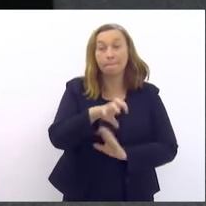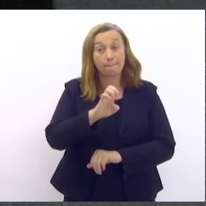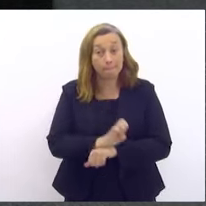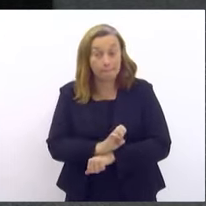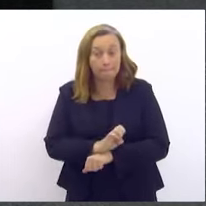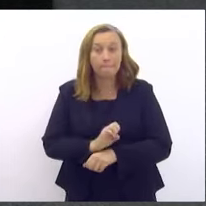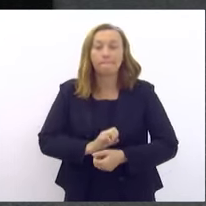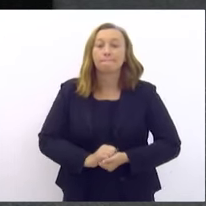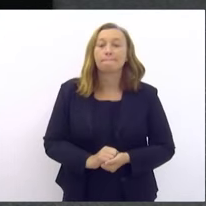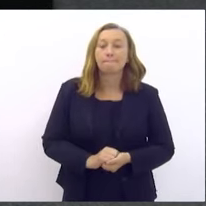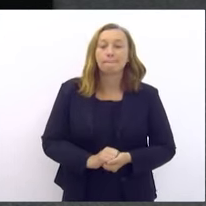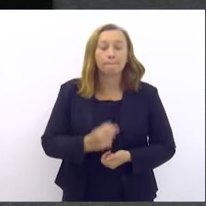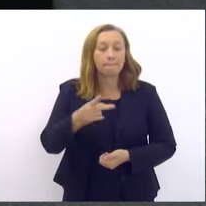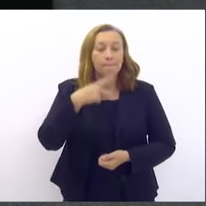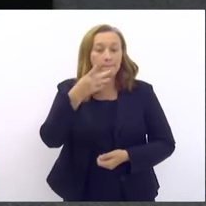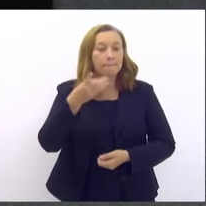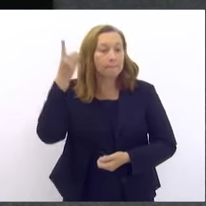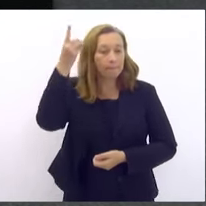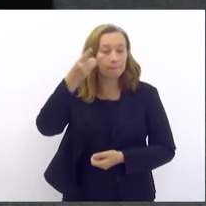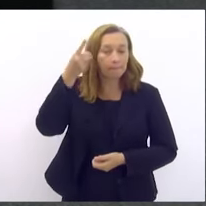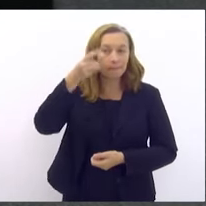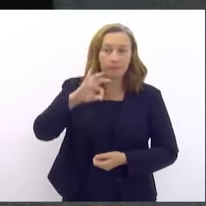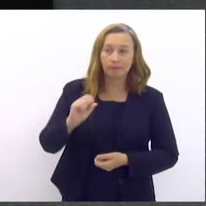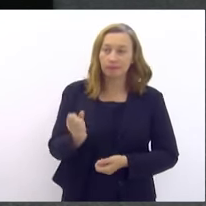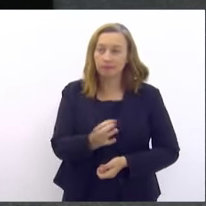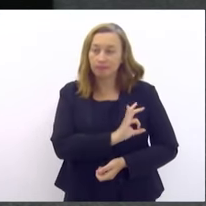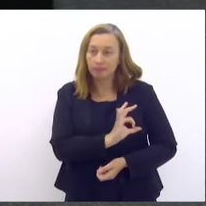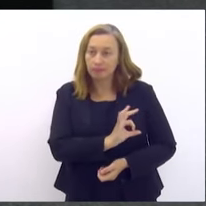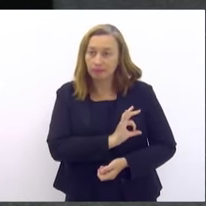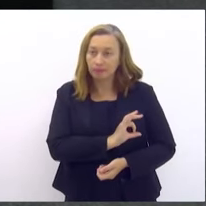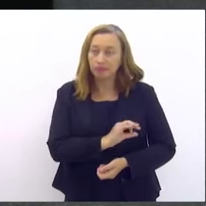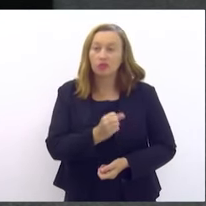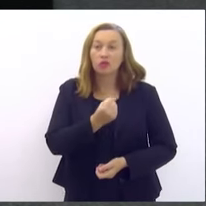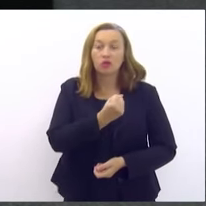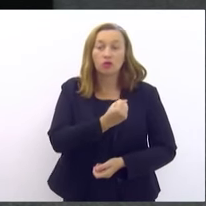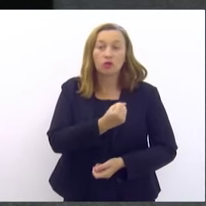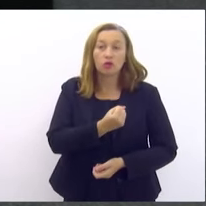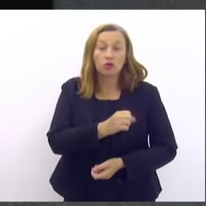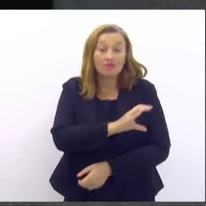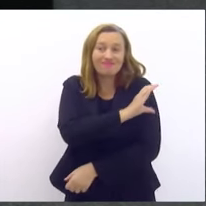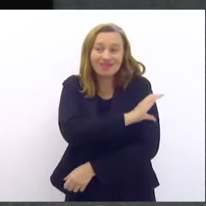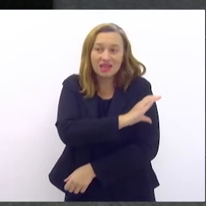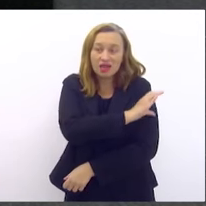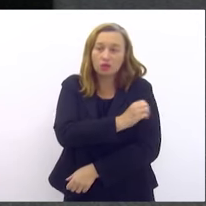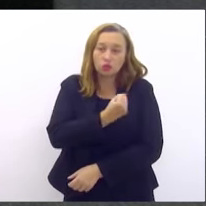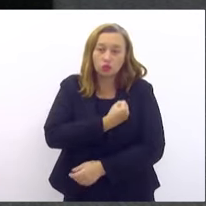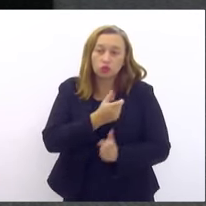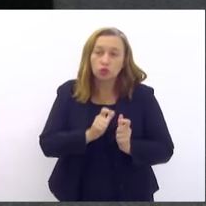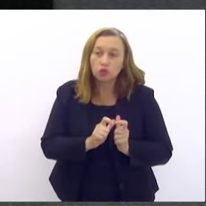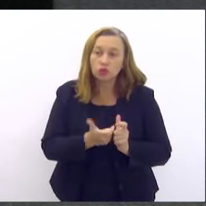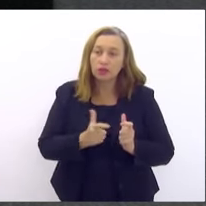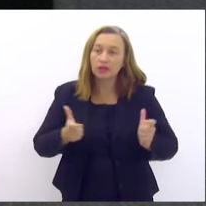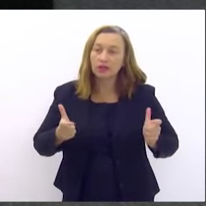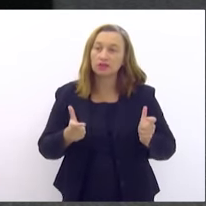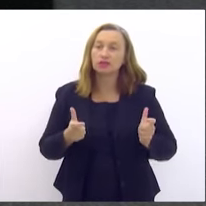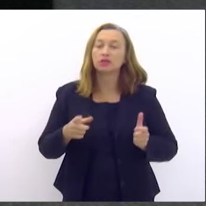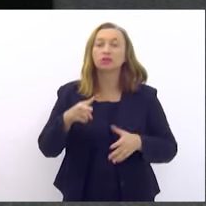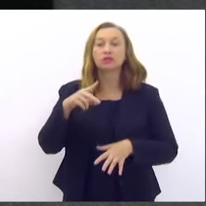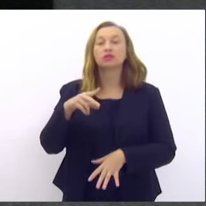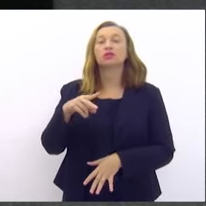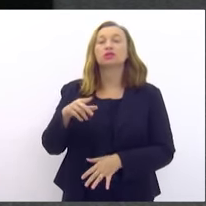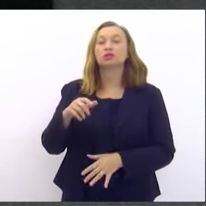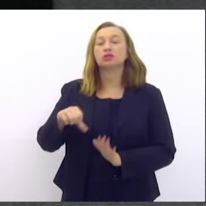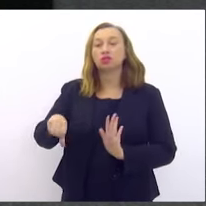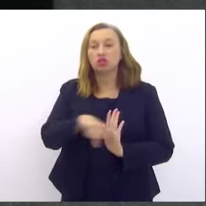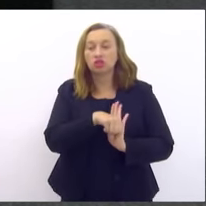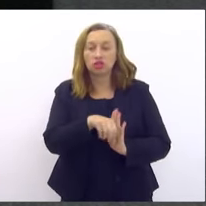e como disse a deputada Marta Rocha em Campos há um aumento crescente diário desses crimes tanto dos